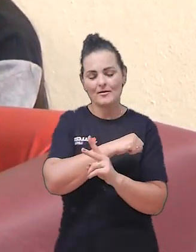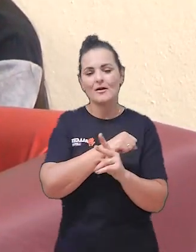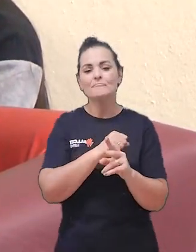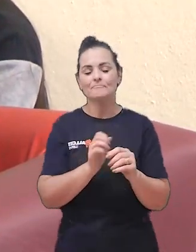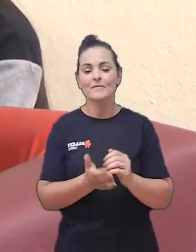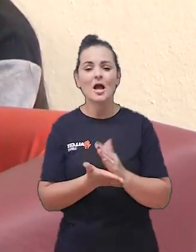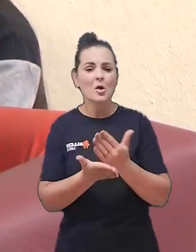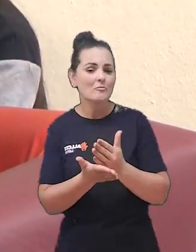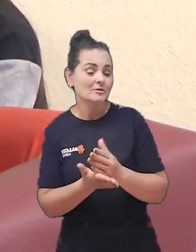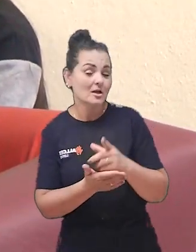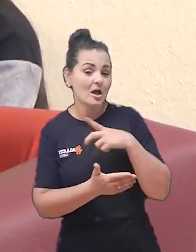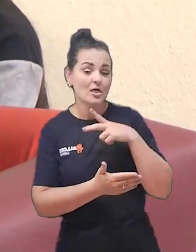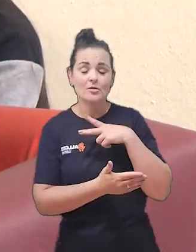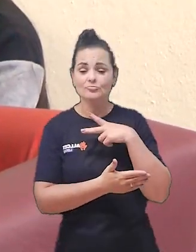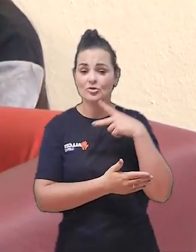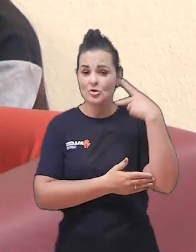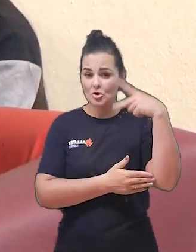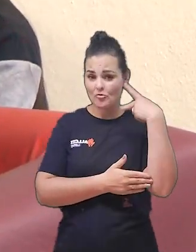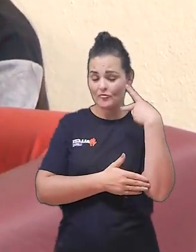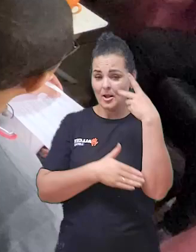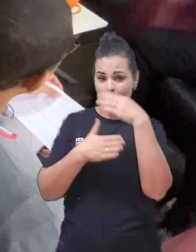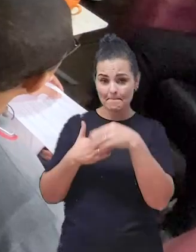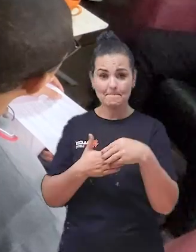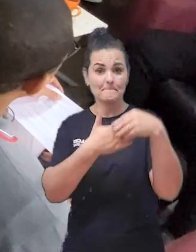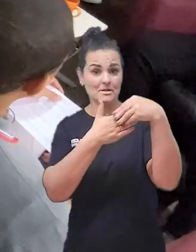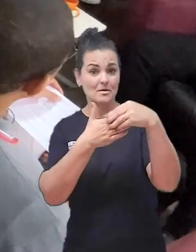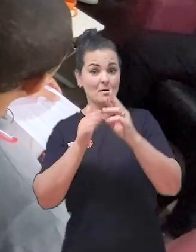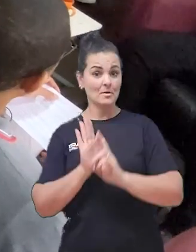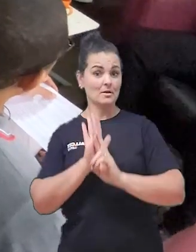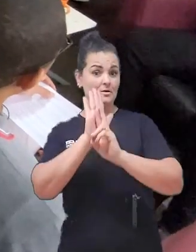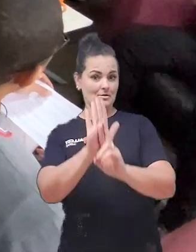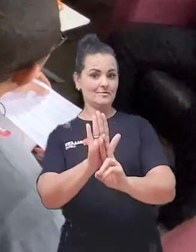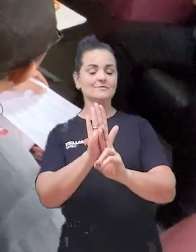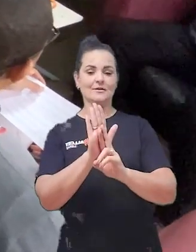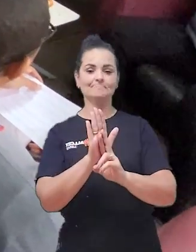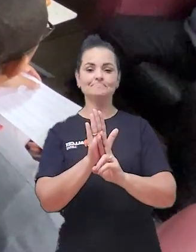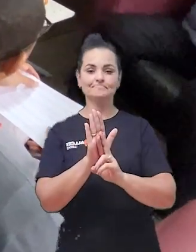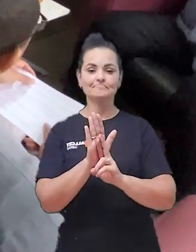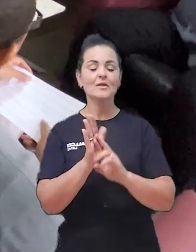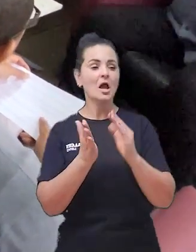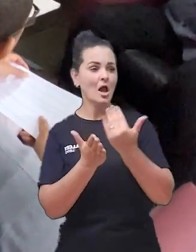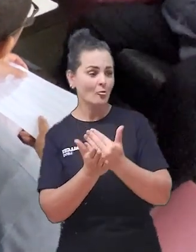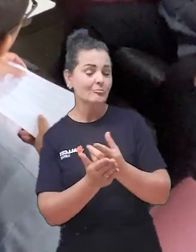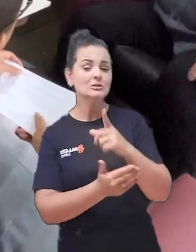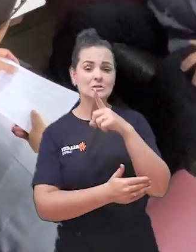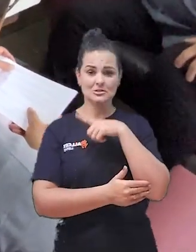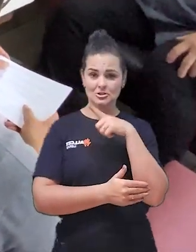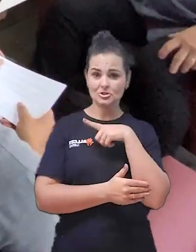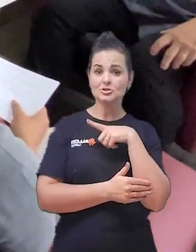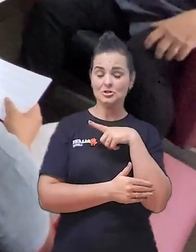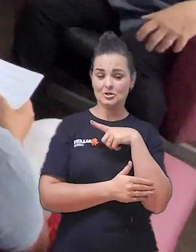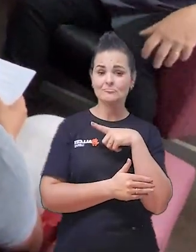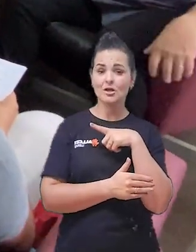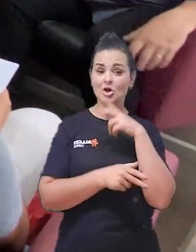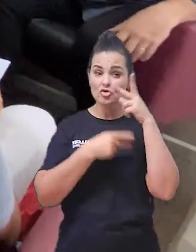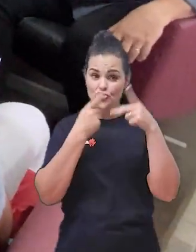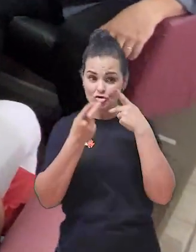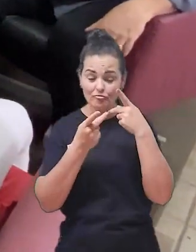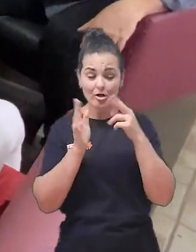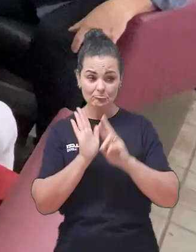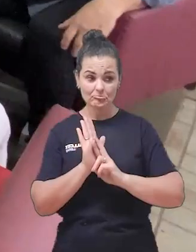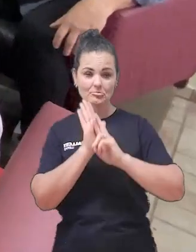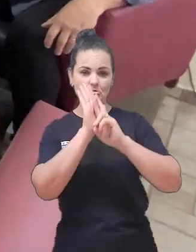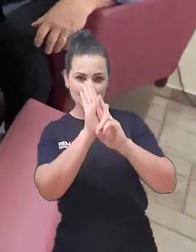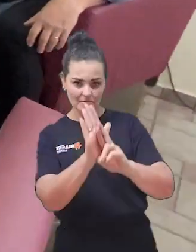que representasse, ou às vezes tinha, mas não. Até junto com ele a gente buscava esses troços para poder resolver as